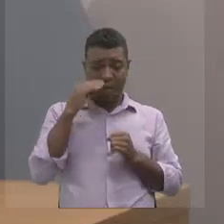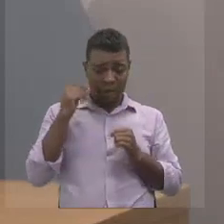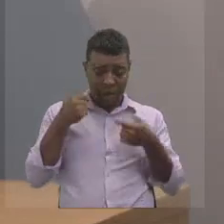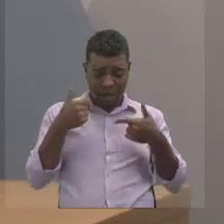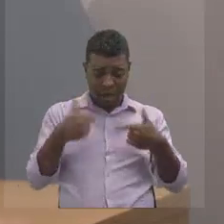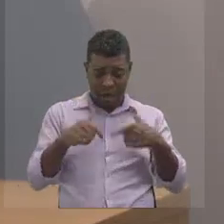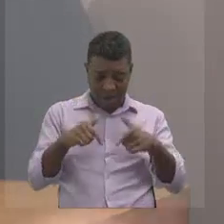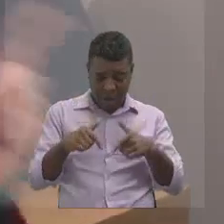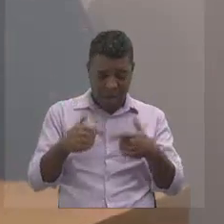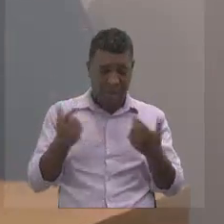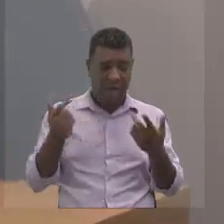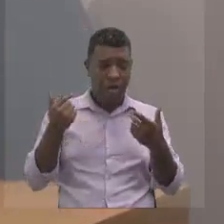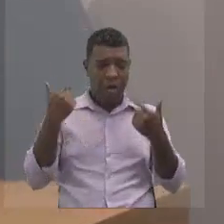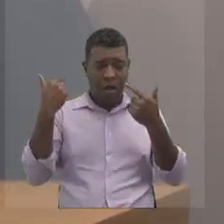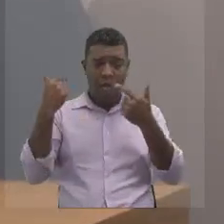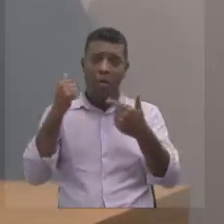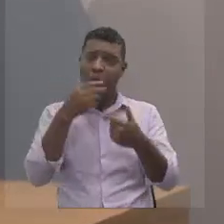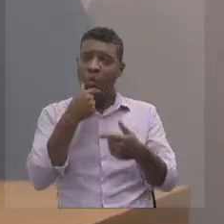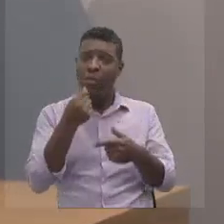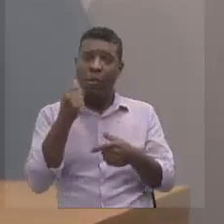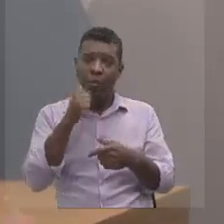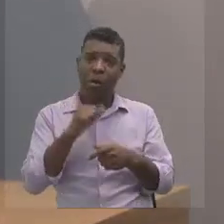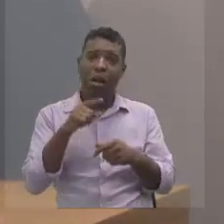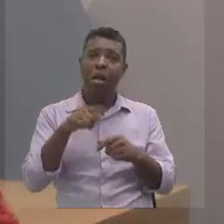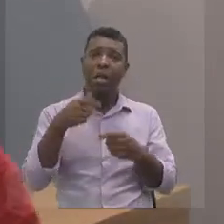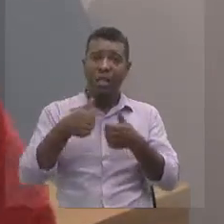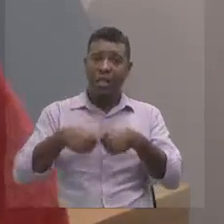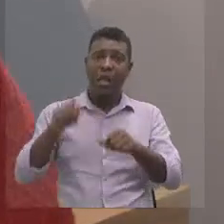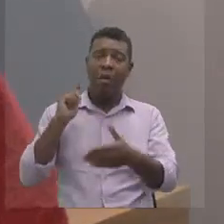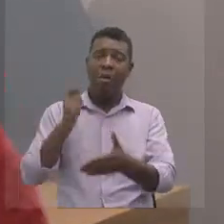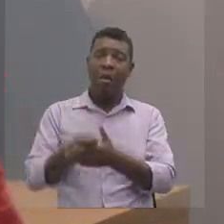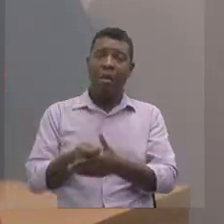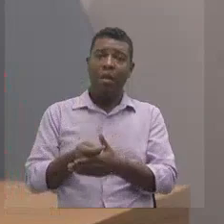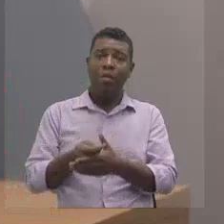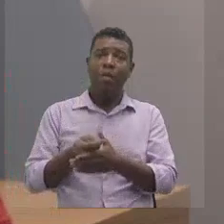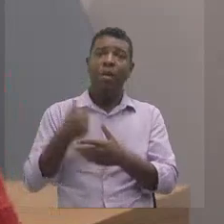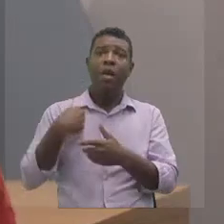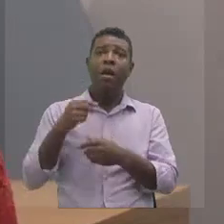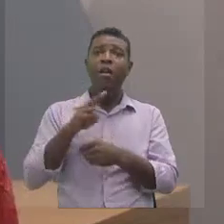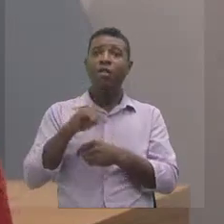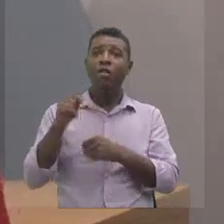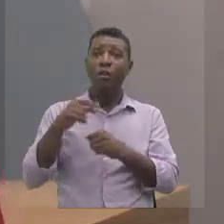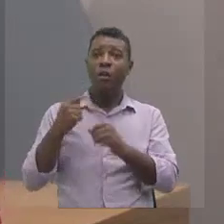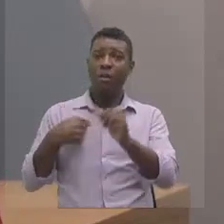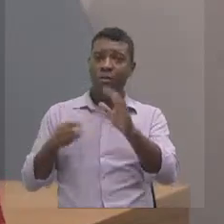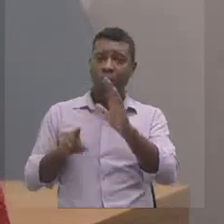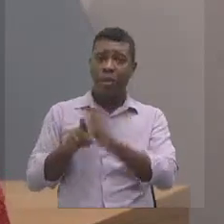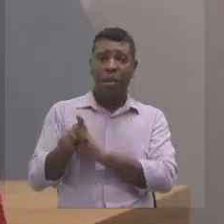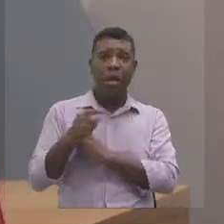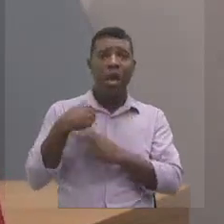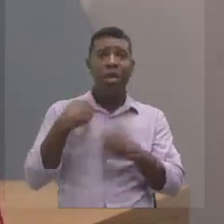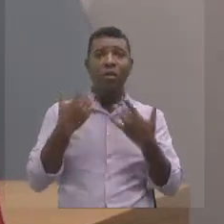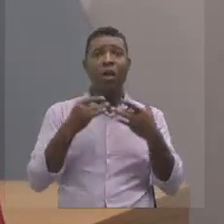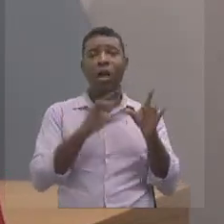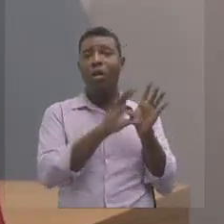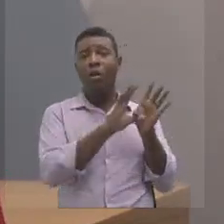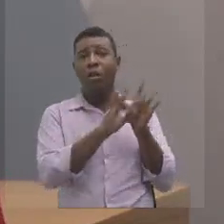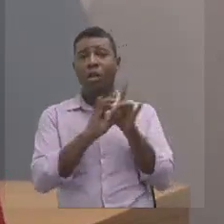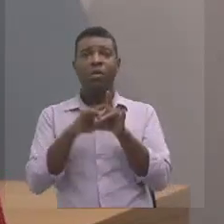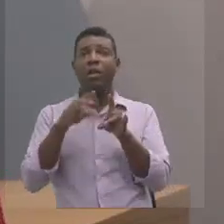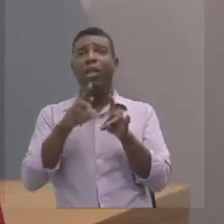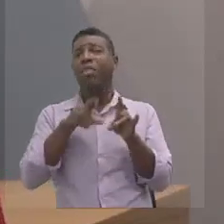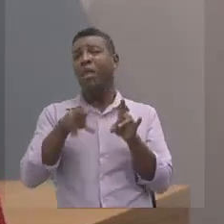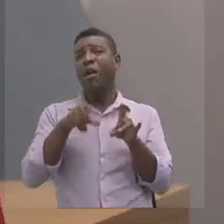e a conta veio rápido né Eu vou elaborar as perguntas mas eu quero contextualizar não é natural Esse aumento